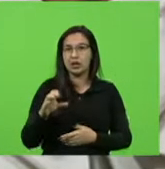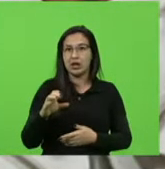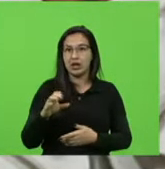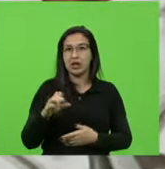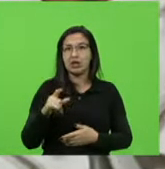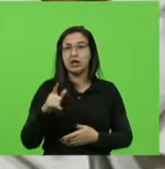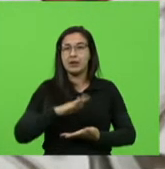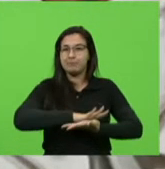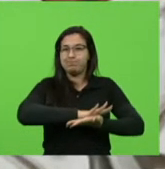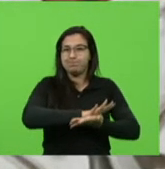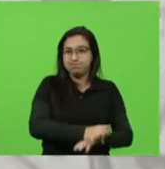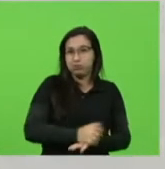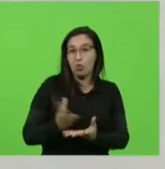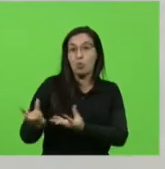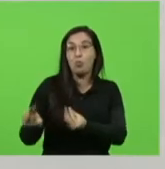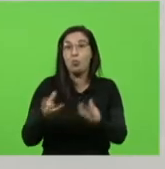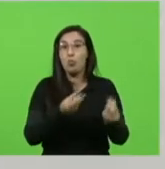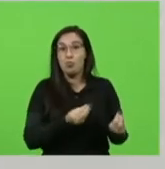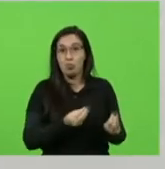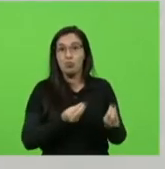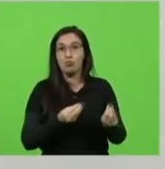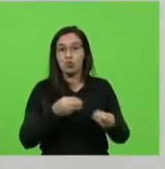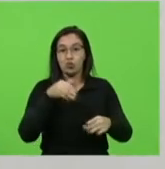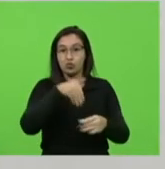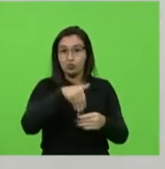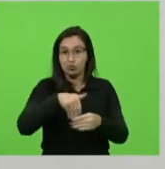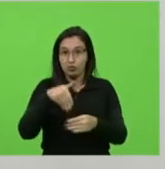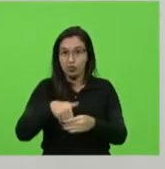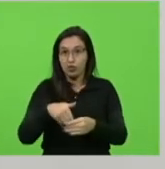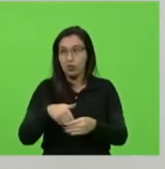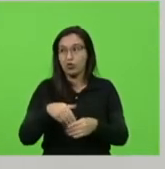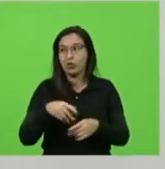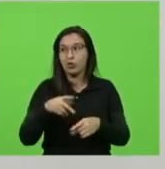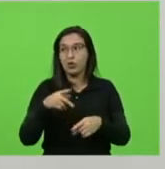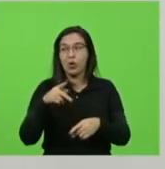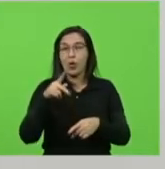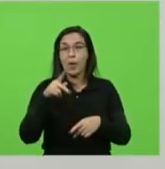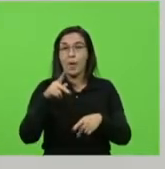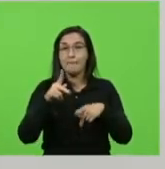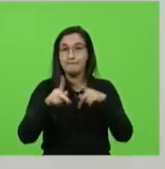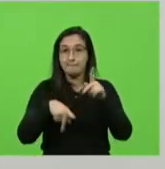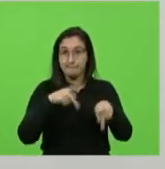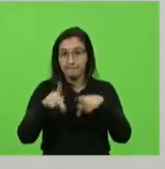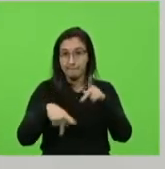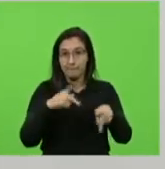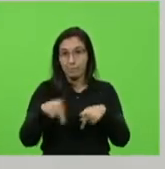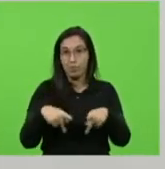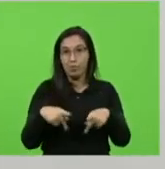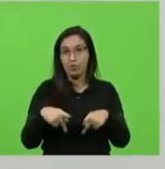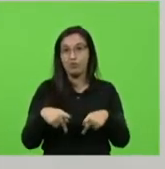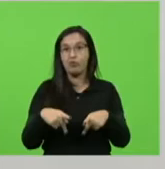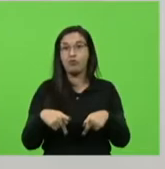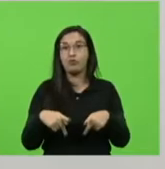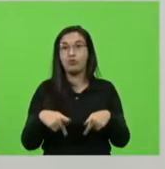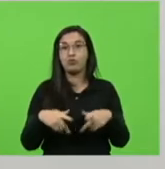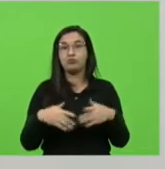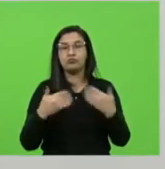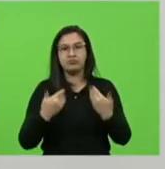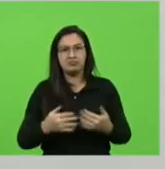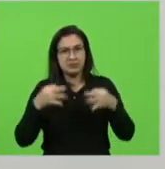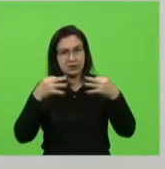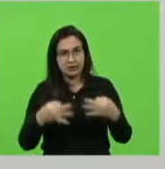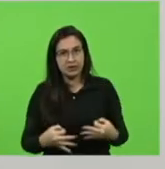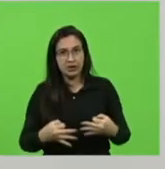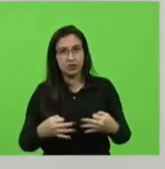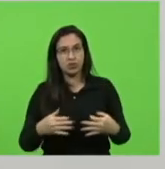esmagadora maioria de votos de um povo conservador que, com certeza, fica chocado ao ver essa imagem. E, por isso, eu gostaria de